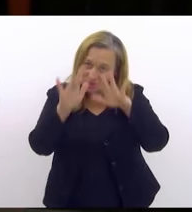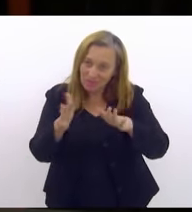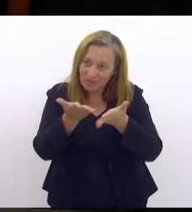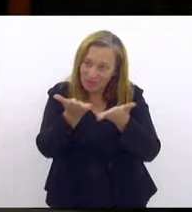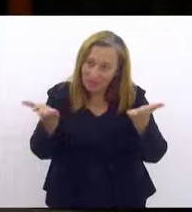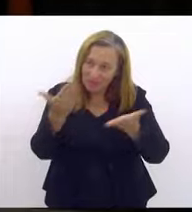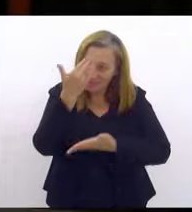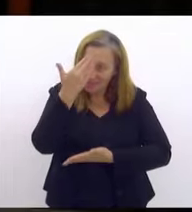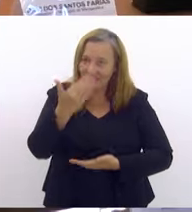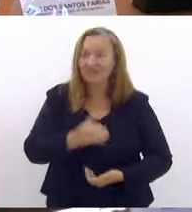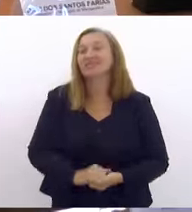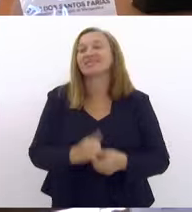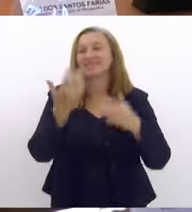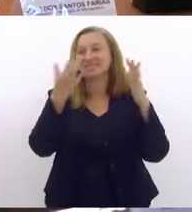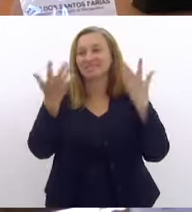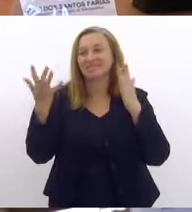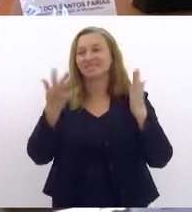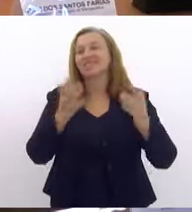vocês. Muito obrigado.